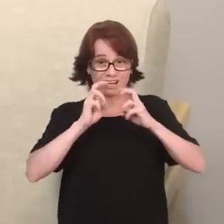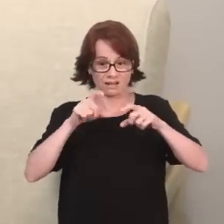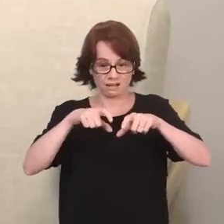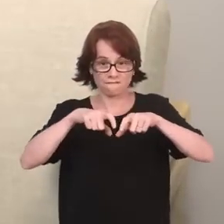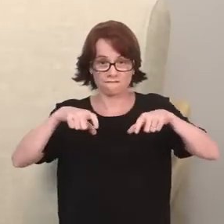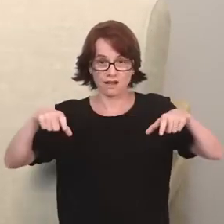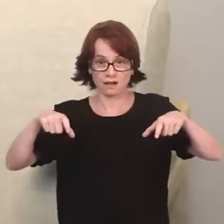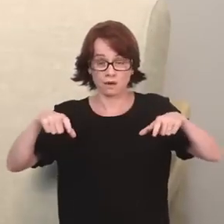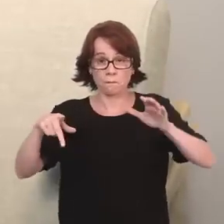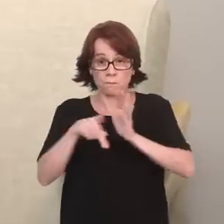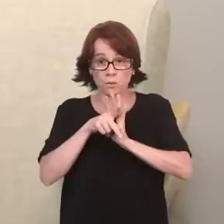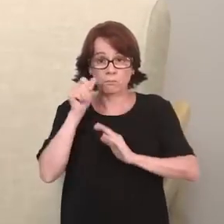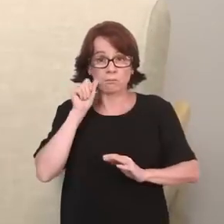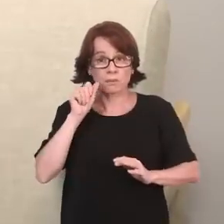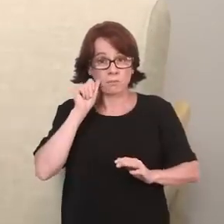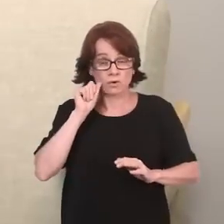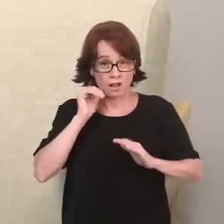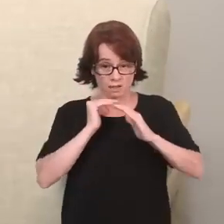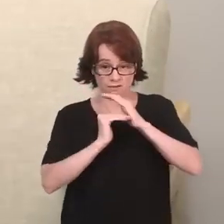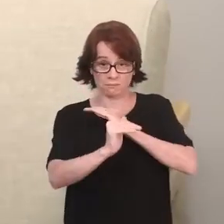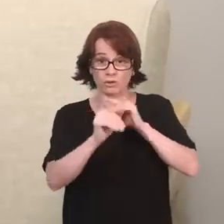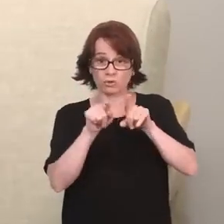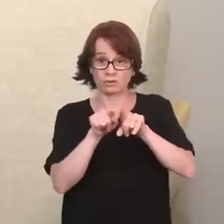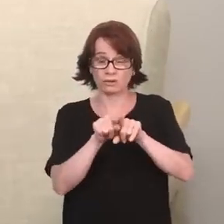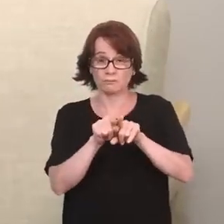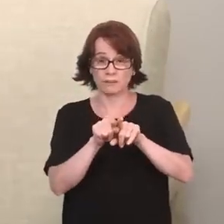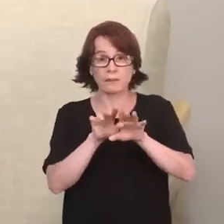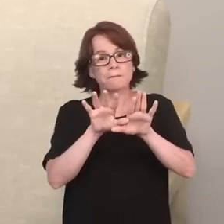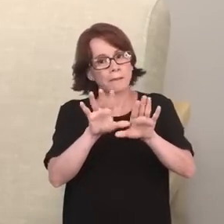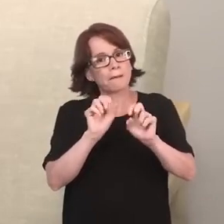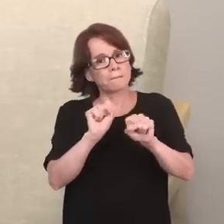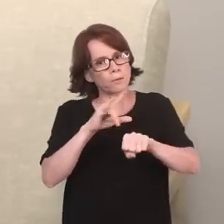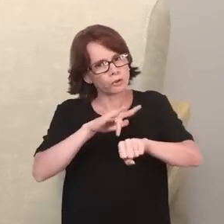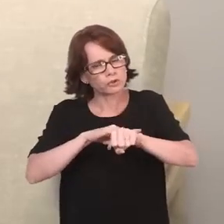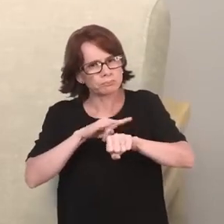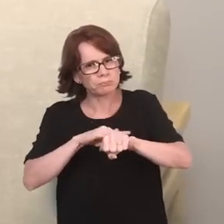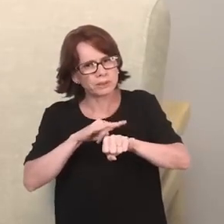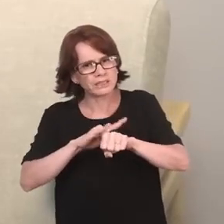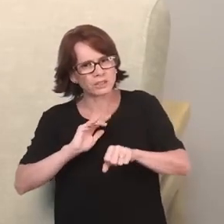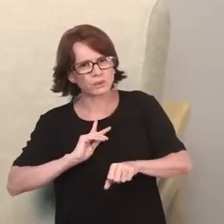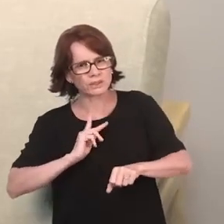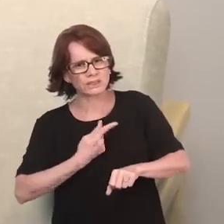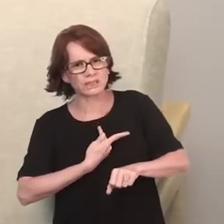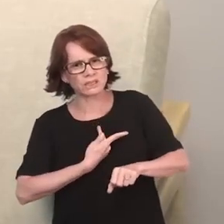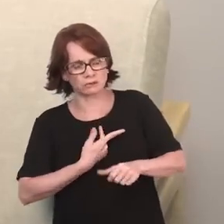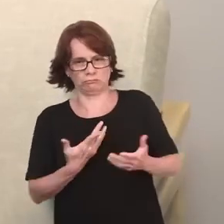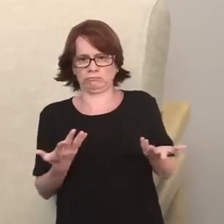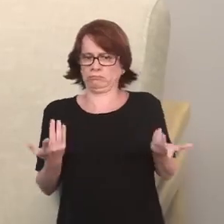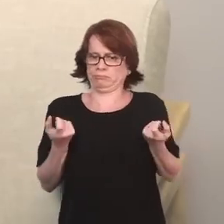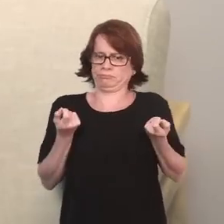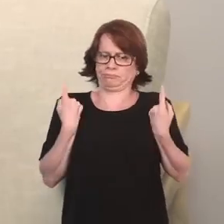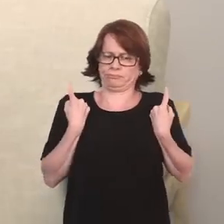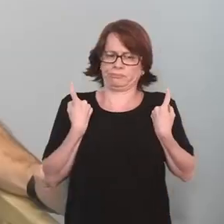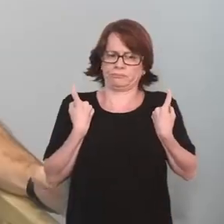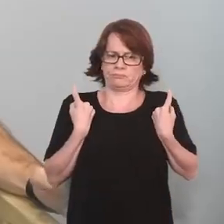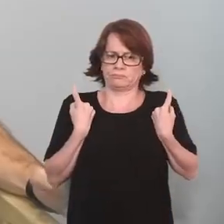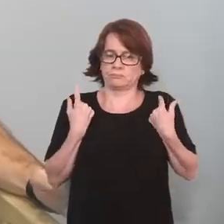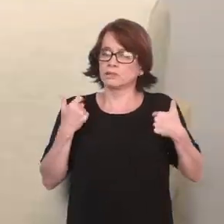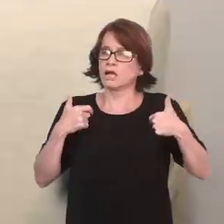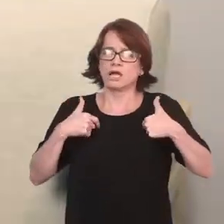para mulher no metrô, mas você pode ter banheiro trans. O que é